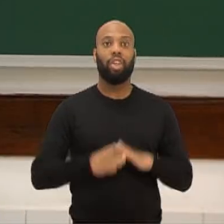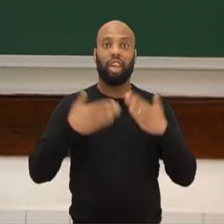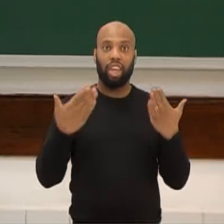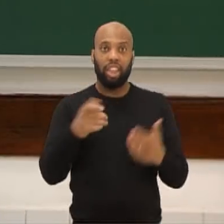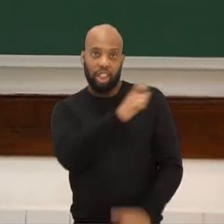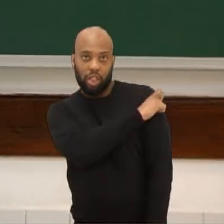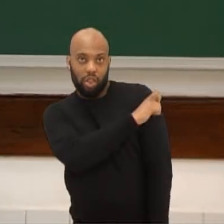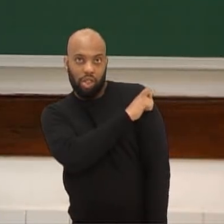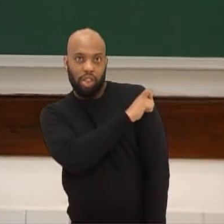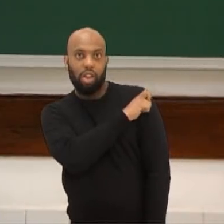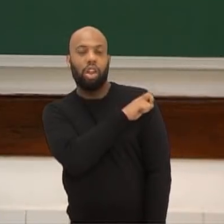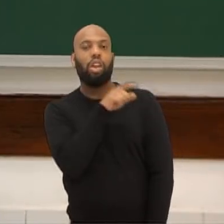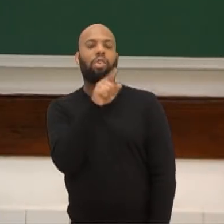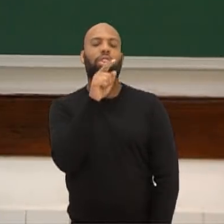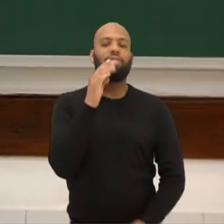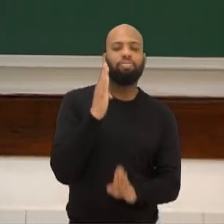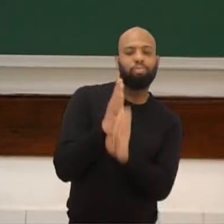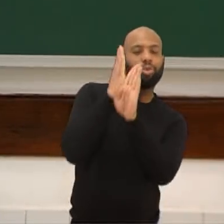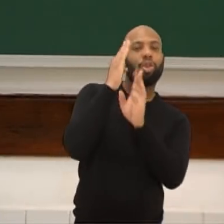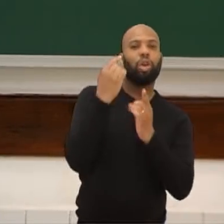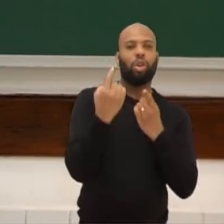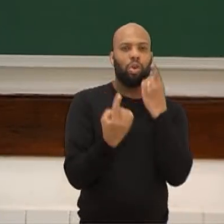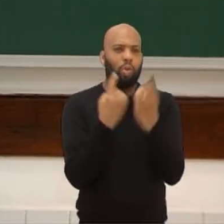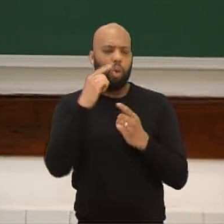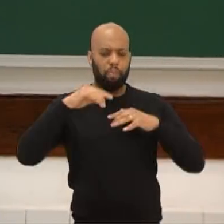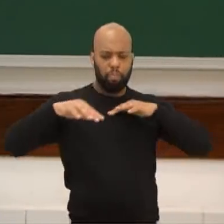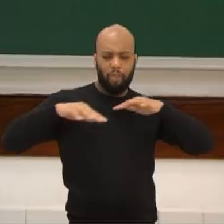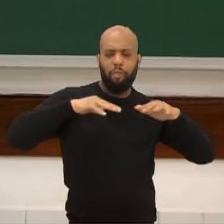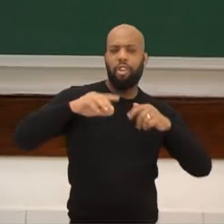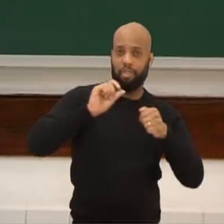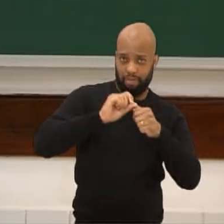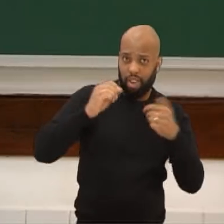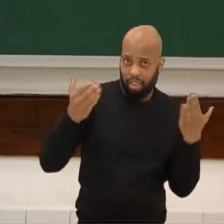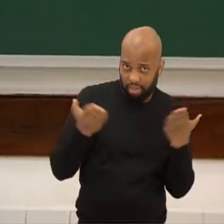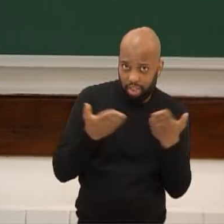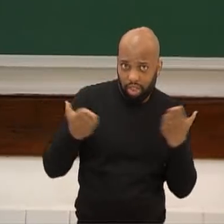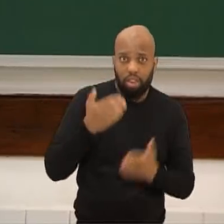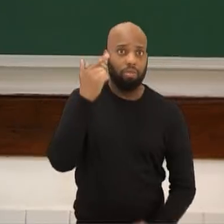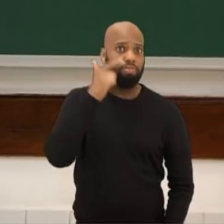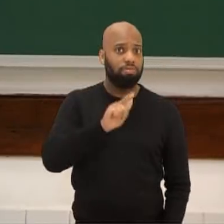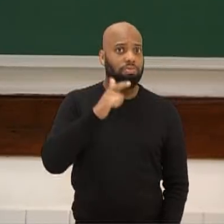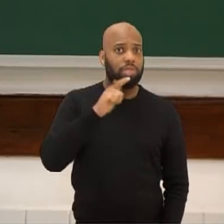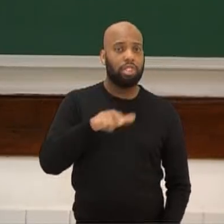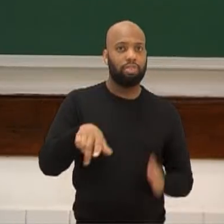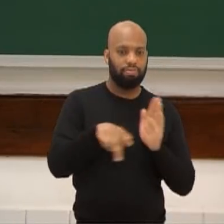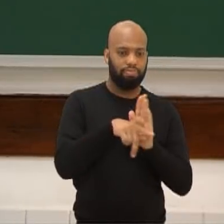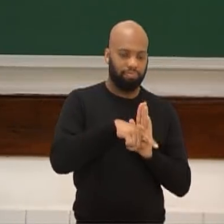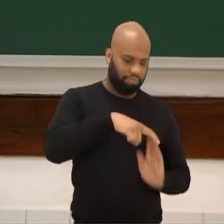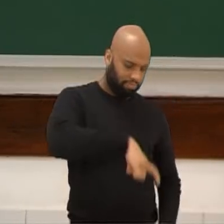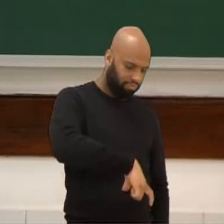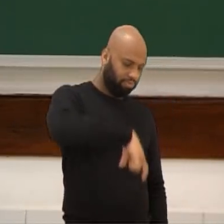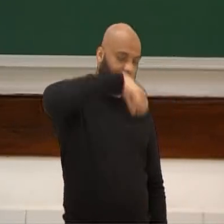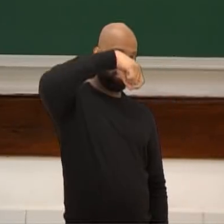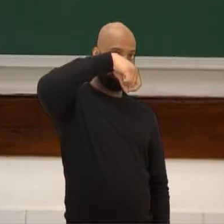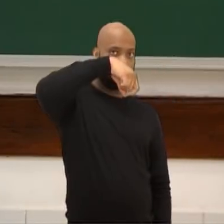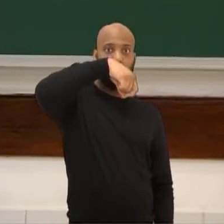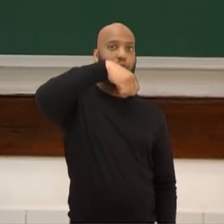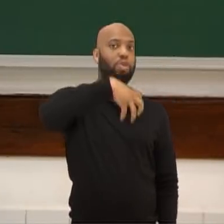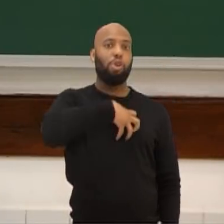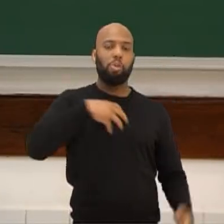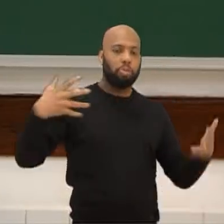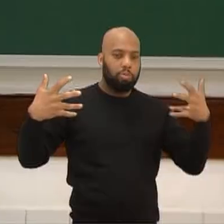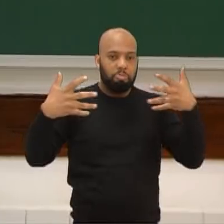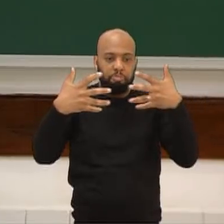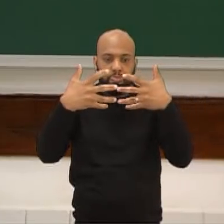Então, alunos, descobriram qual a movimentação que a gente vai ter que fazer para que aquela peça que está faltando